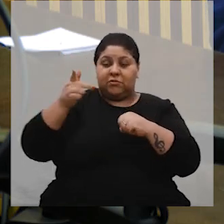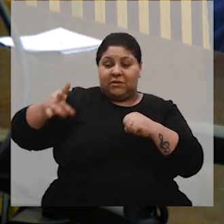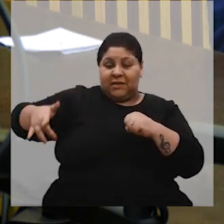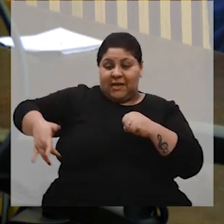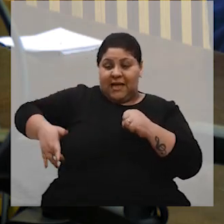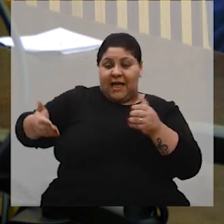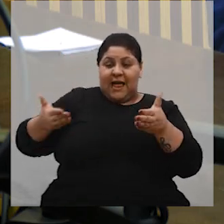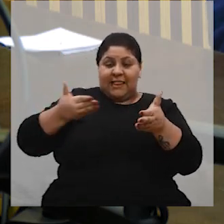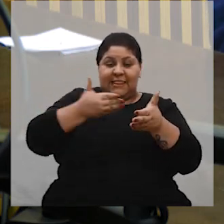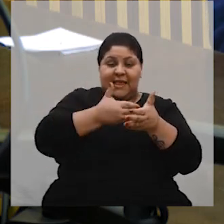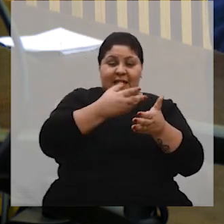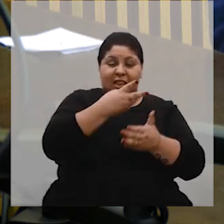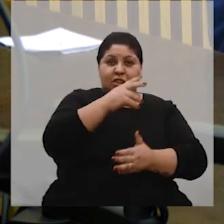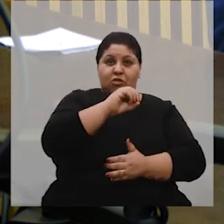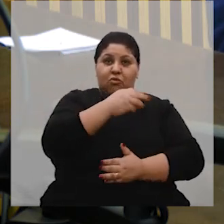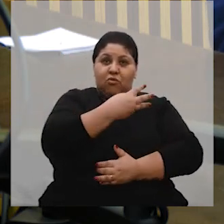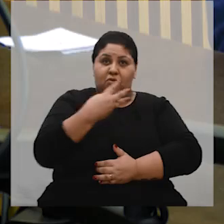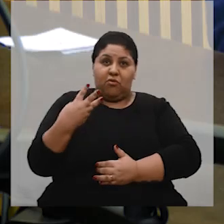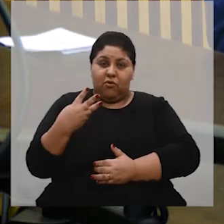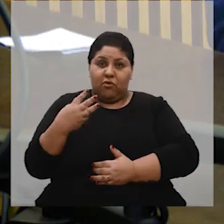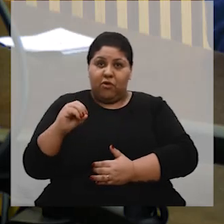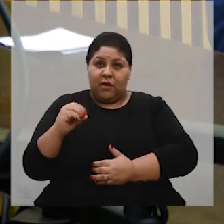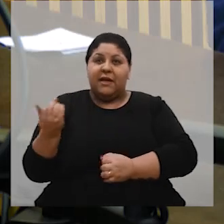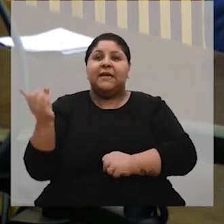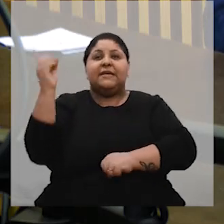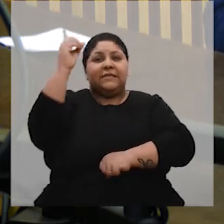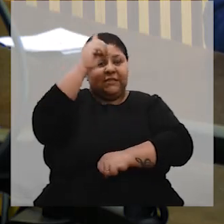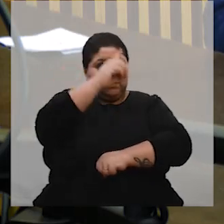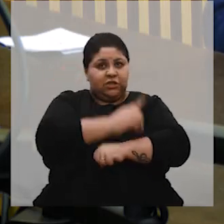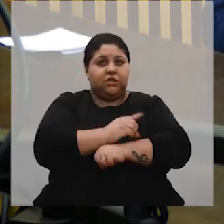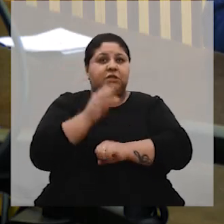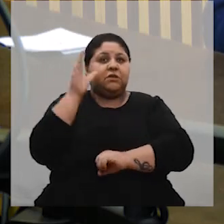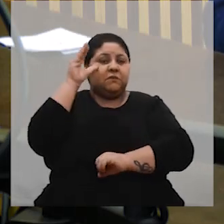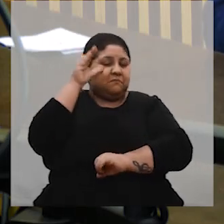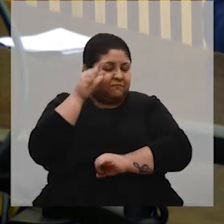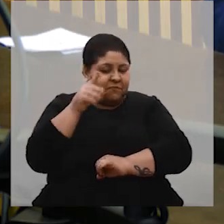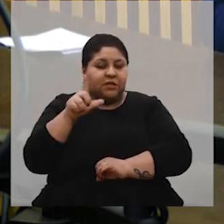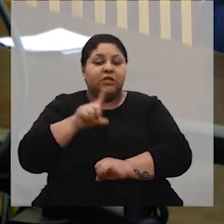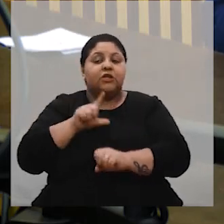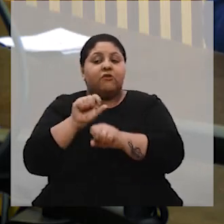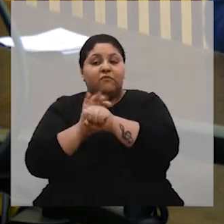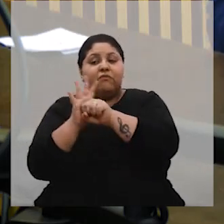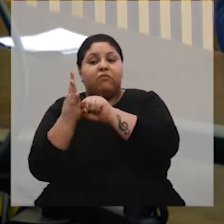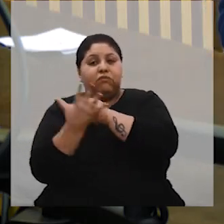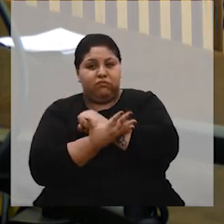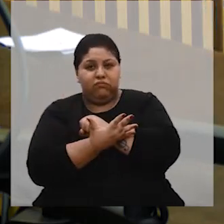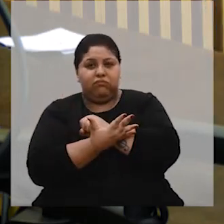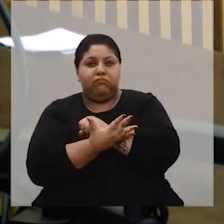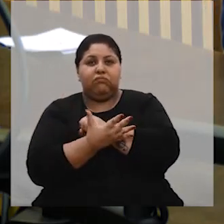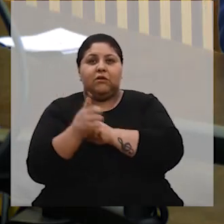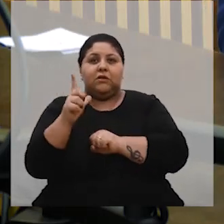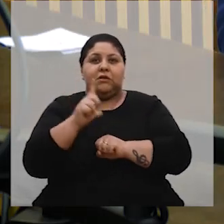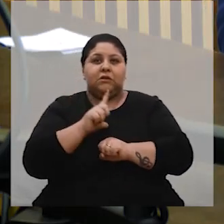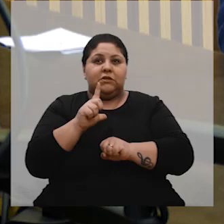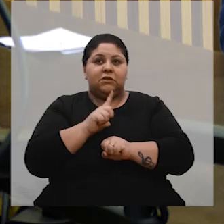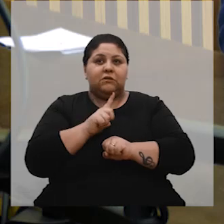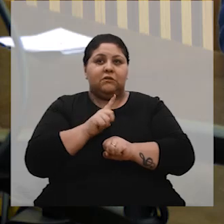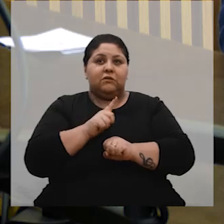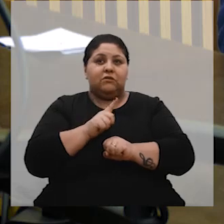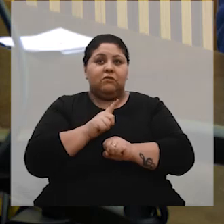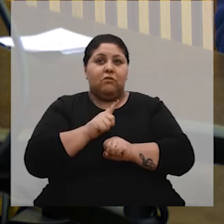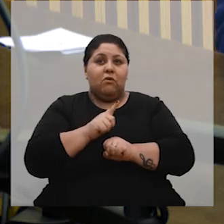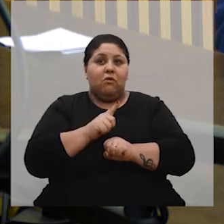até 2030. Essa data vai ser revista porque tivemos essa pandemia e isso nos deu um gap muito grande